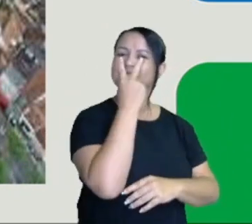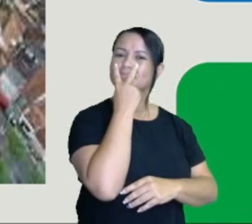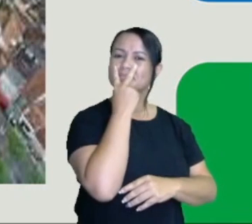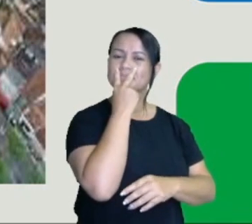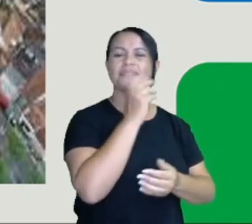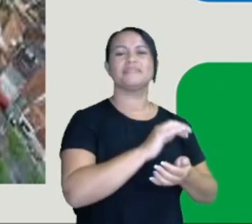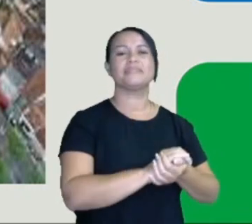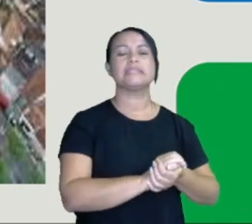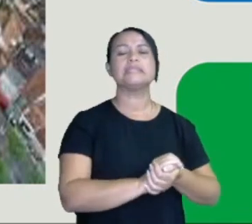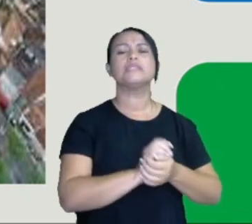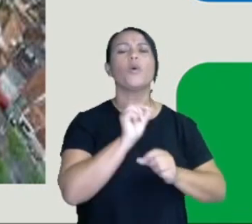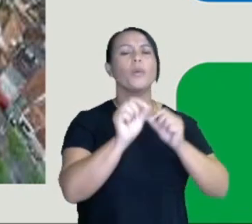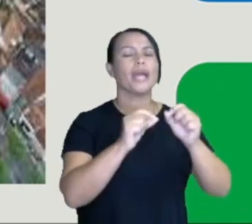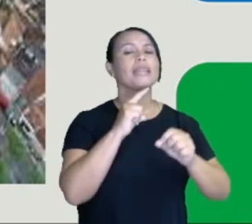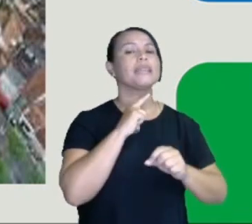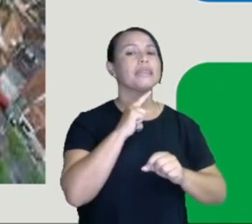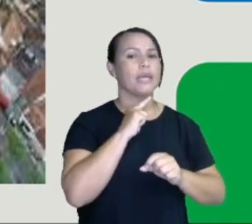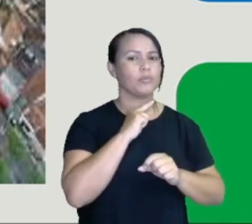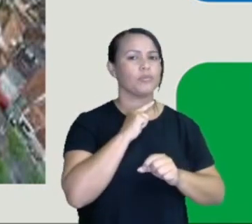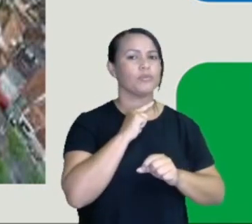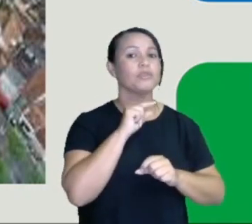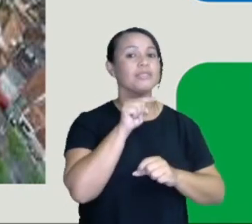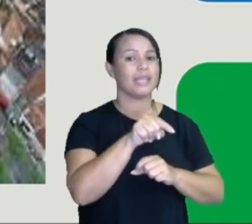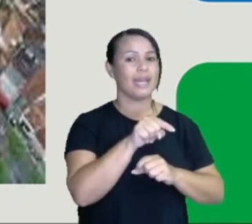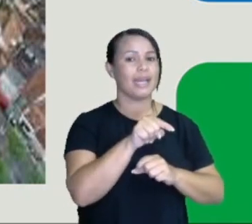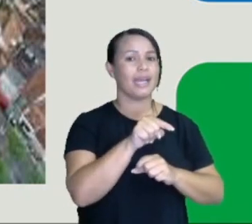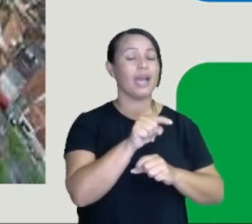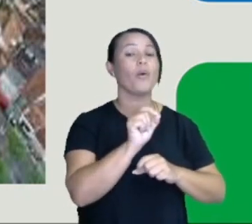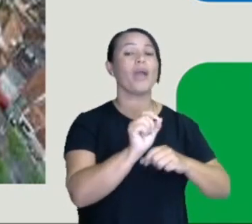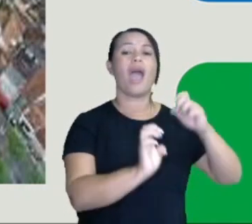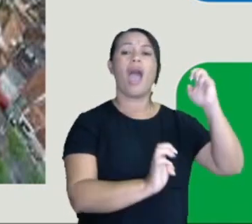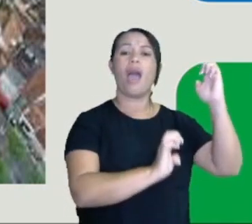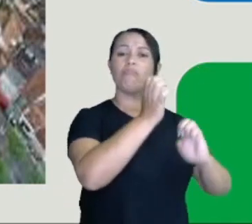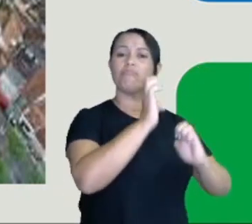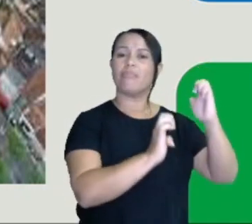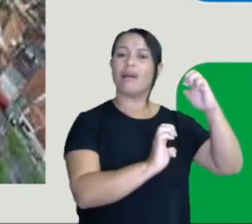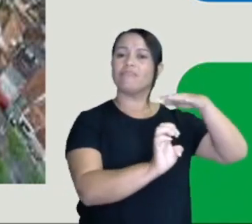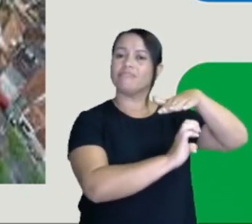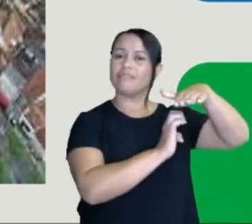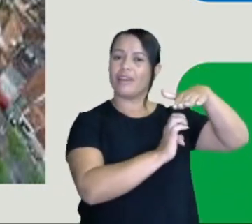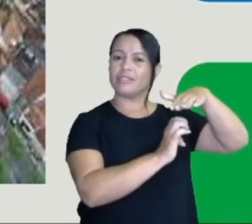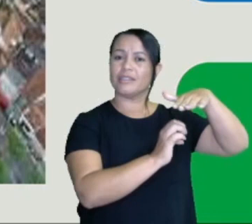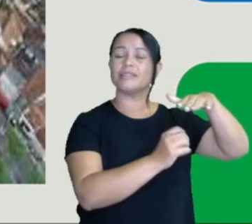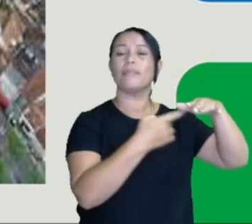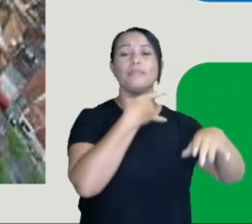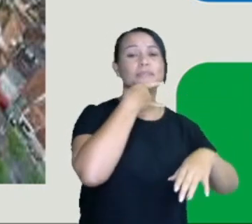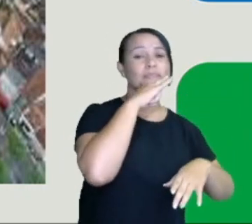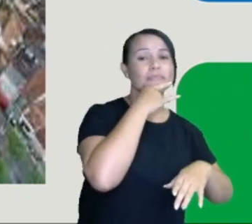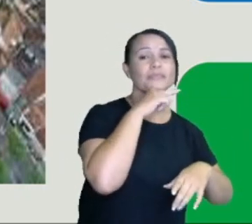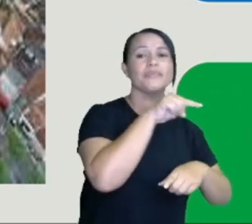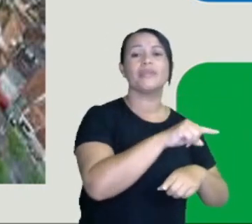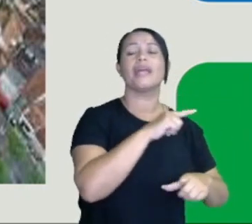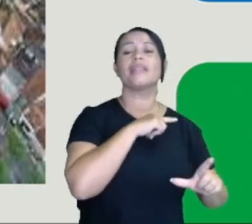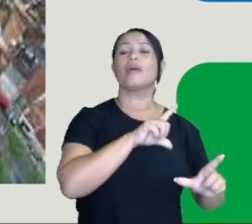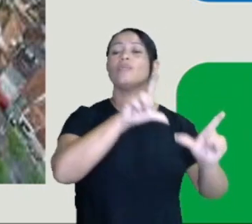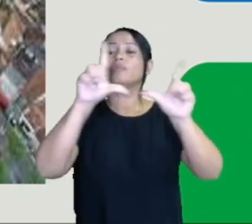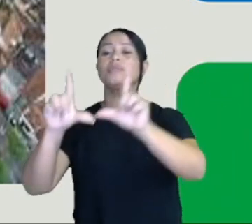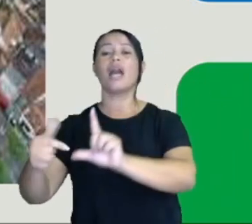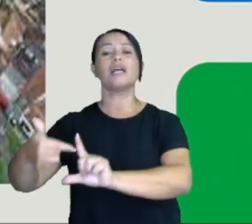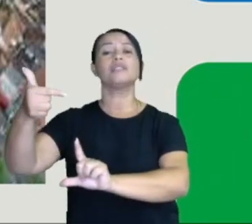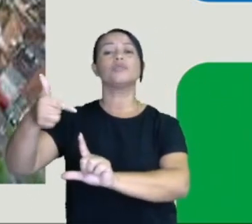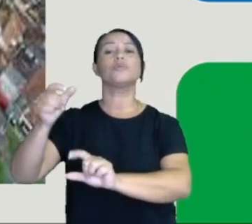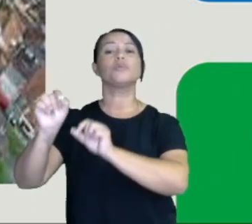Santo Antão. Então, aqui nós temos a indústria aqui, ó, a Pitu. E aqui nós temos na segunda